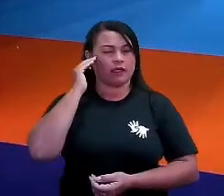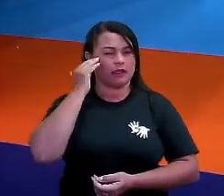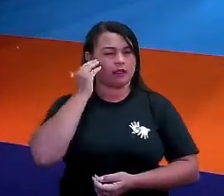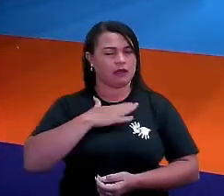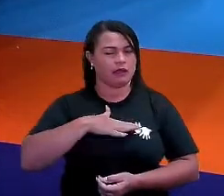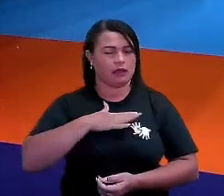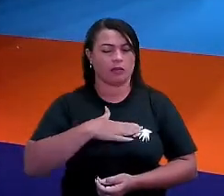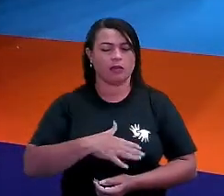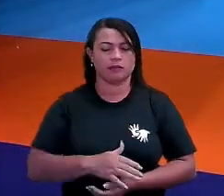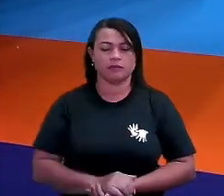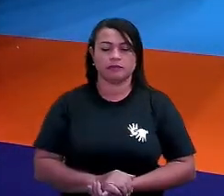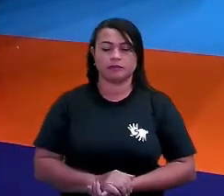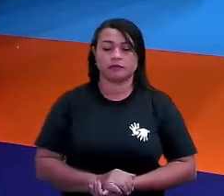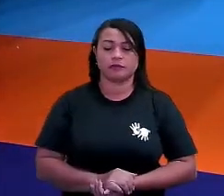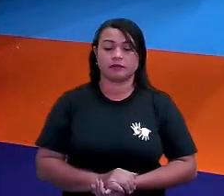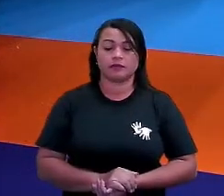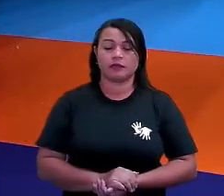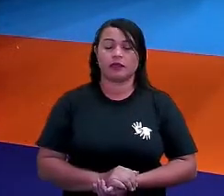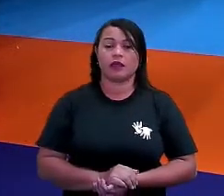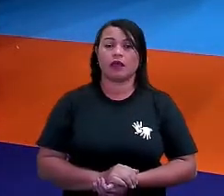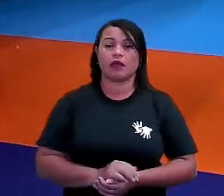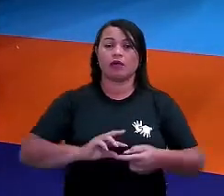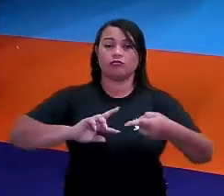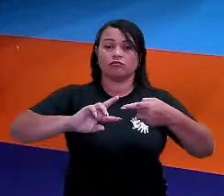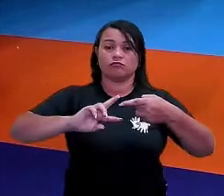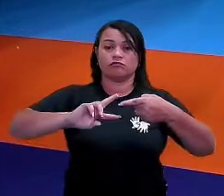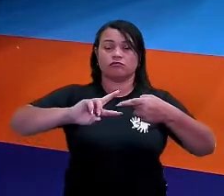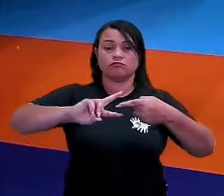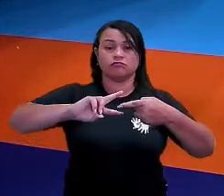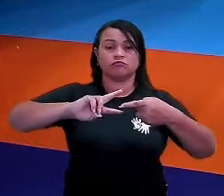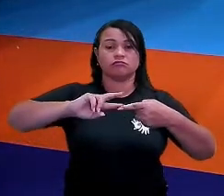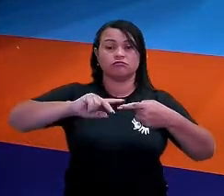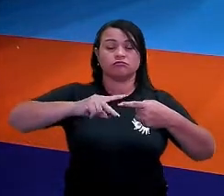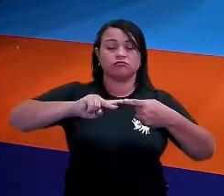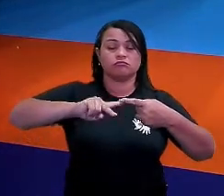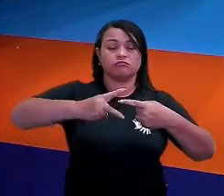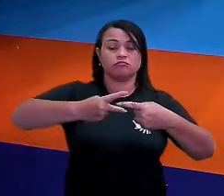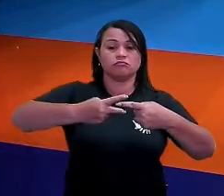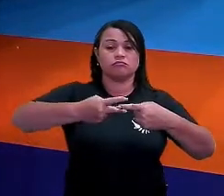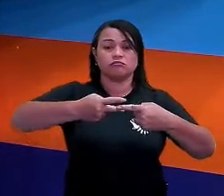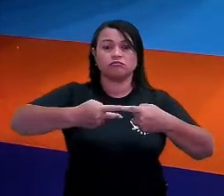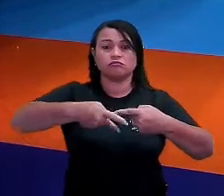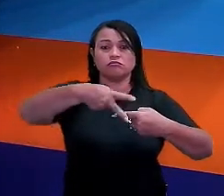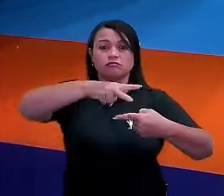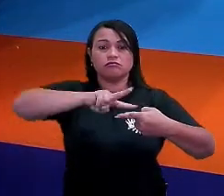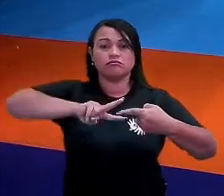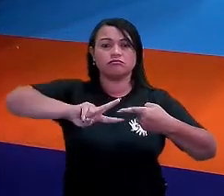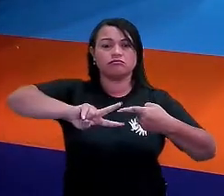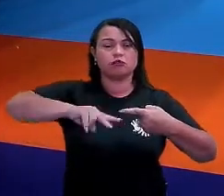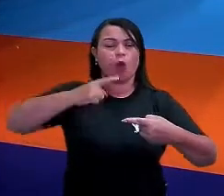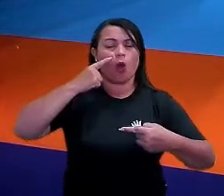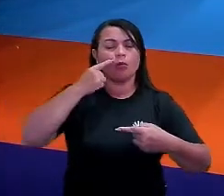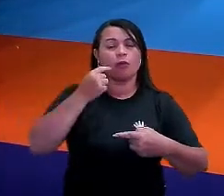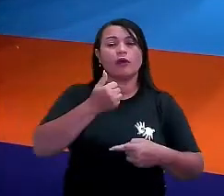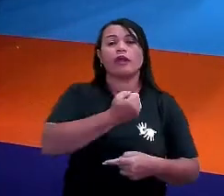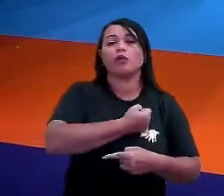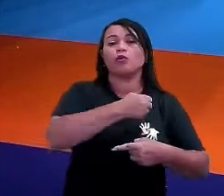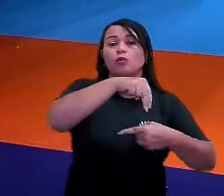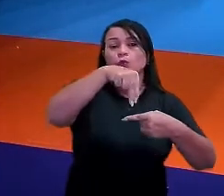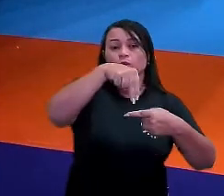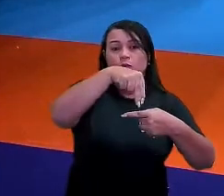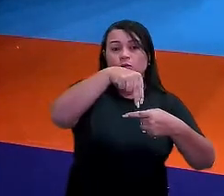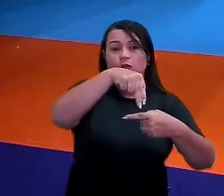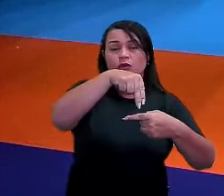um pouco isso. Ou seja, inverte-se o numerador e o denominador da segunda fração. Quem era numerador passa